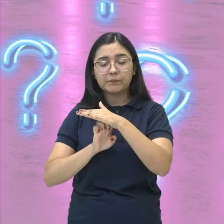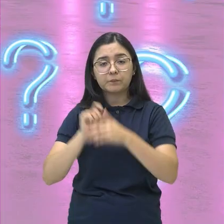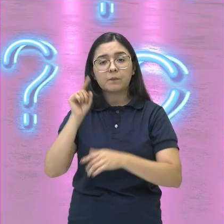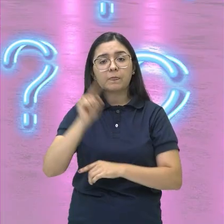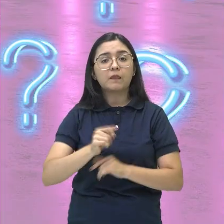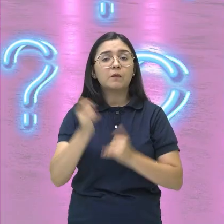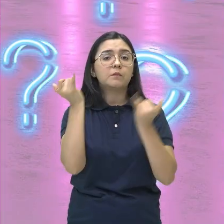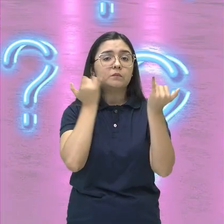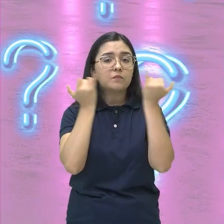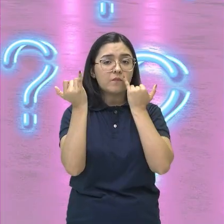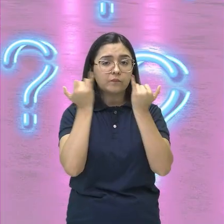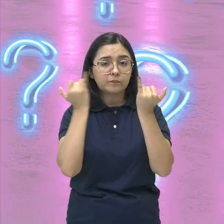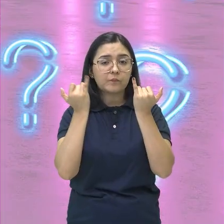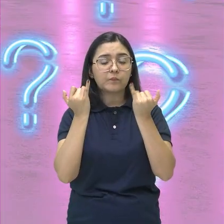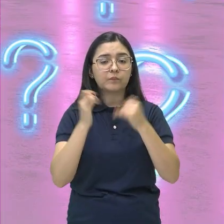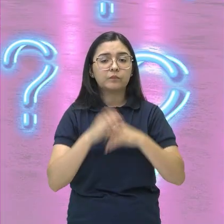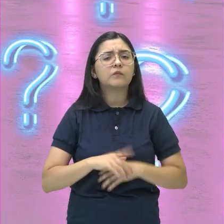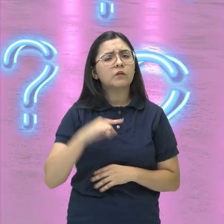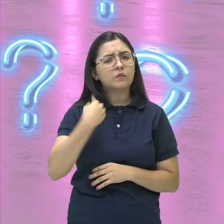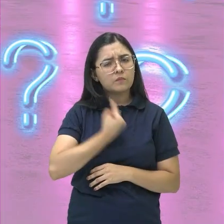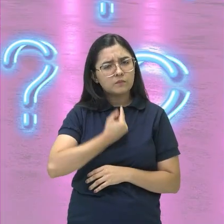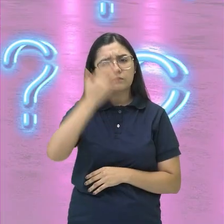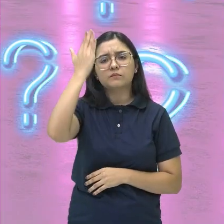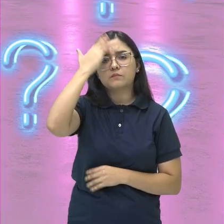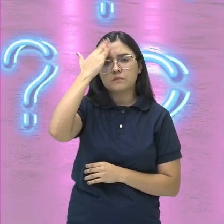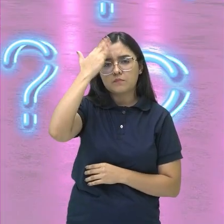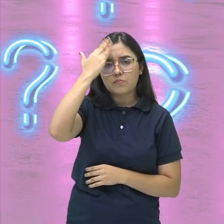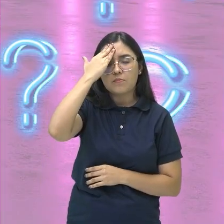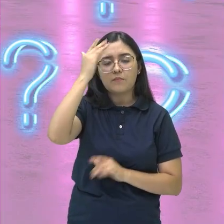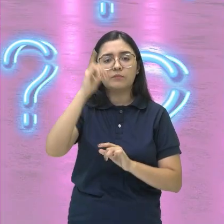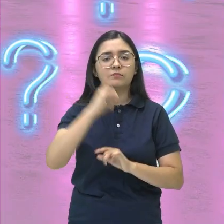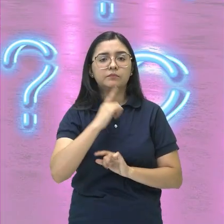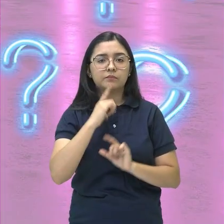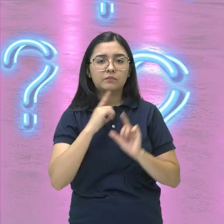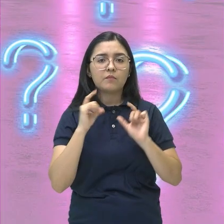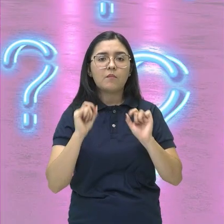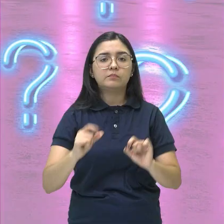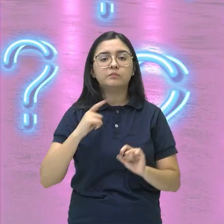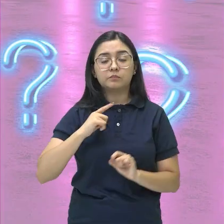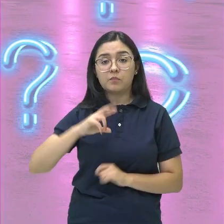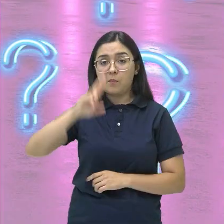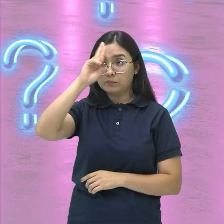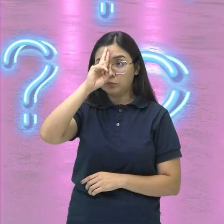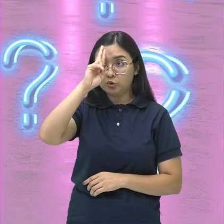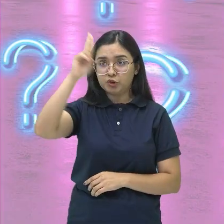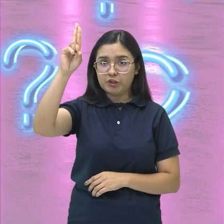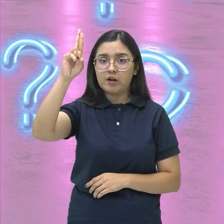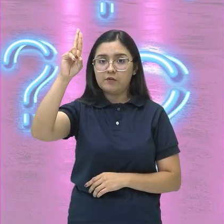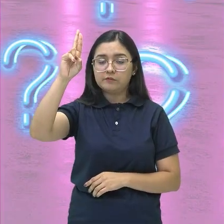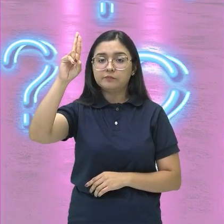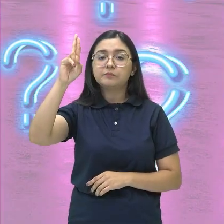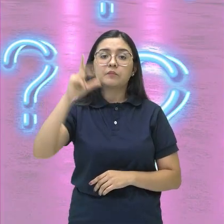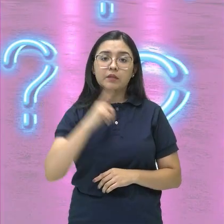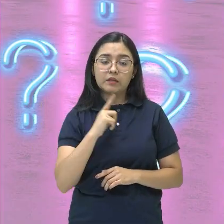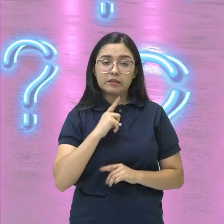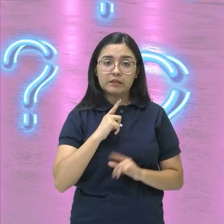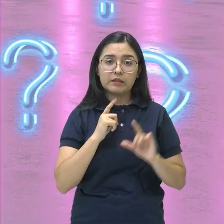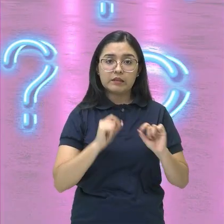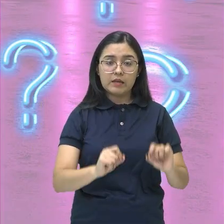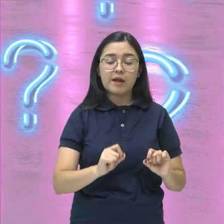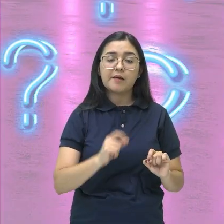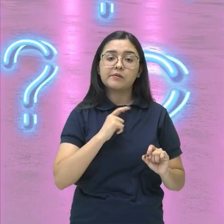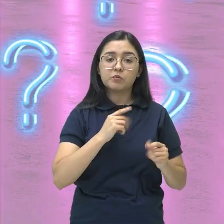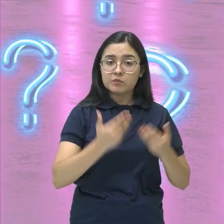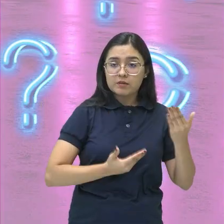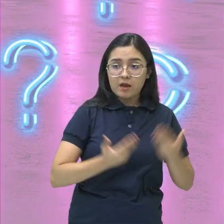um dado, né, que nós conhecemos. Né? Existe o patrão e existe o empregado. Existe a empresa